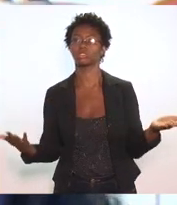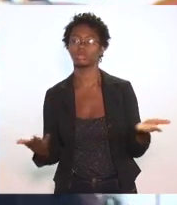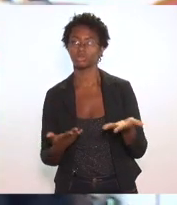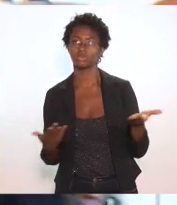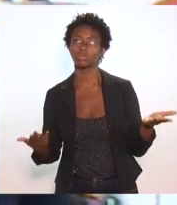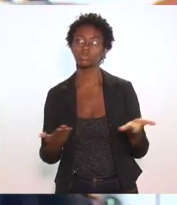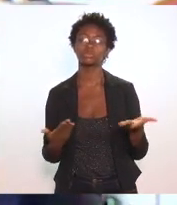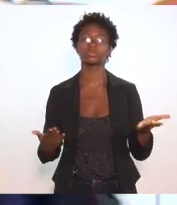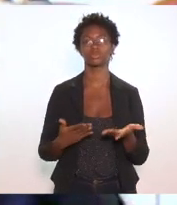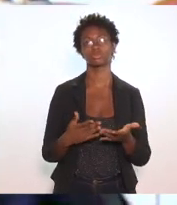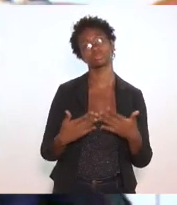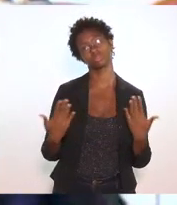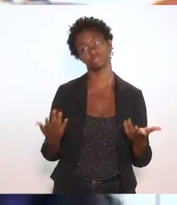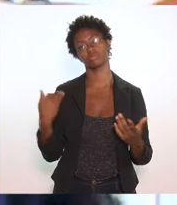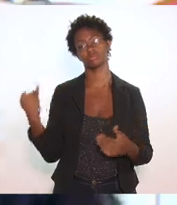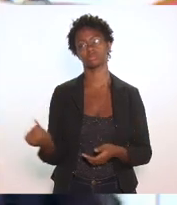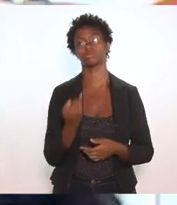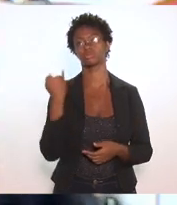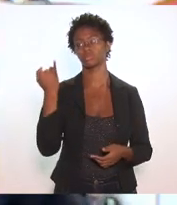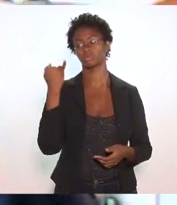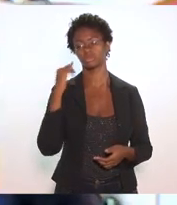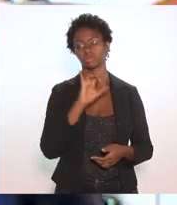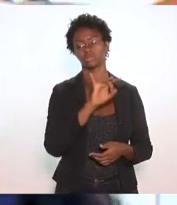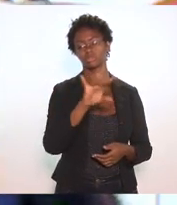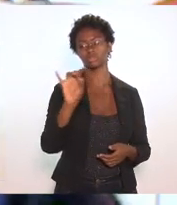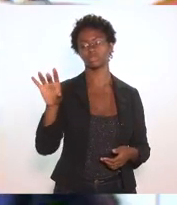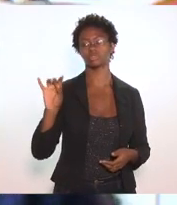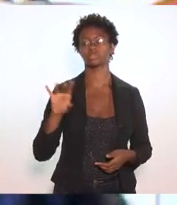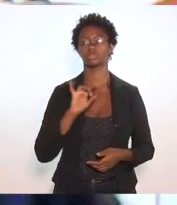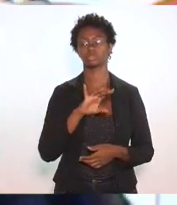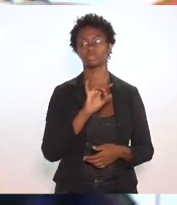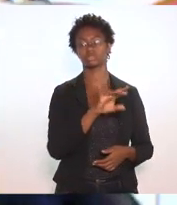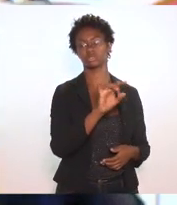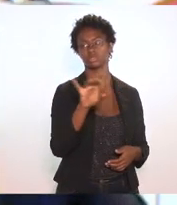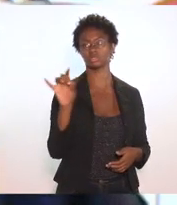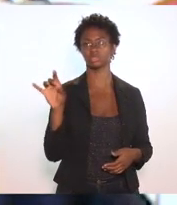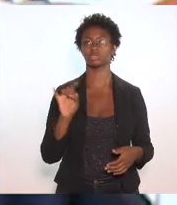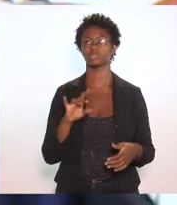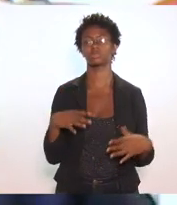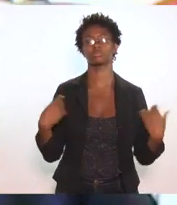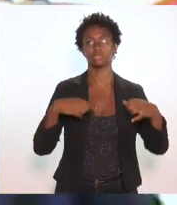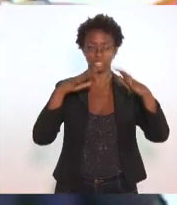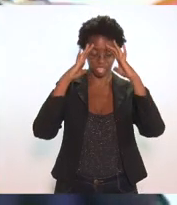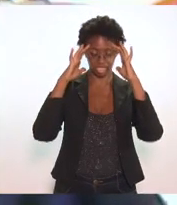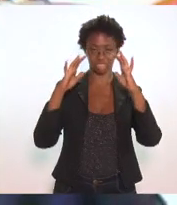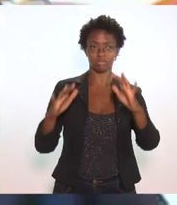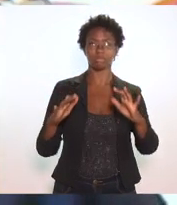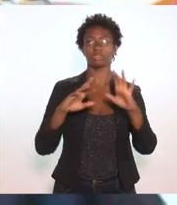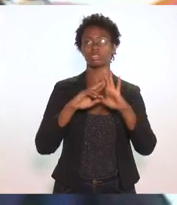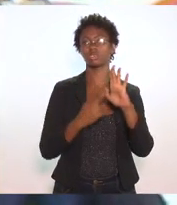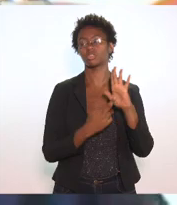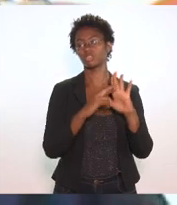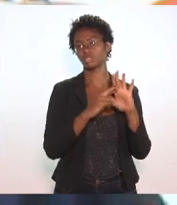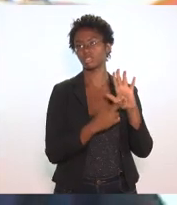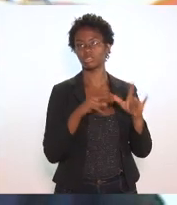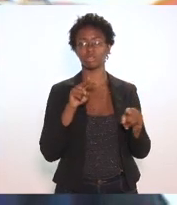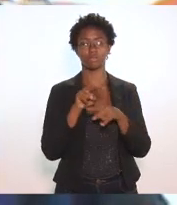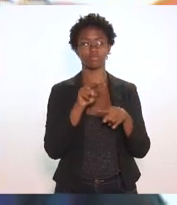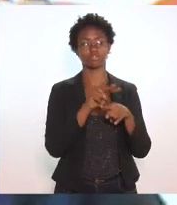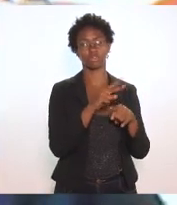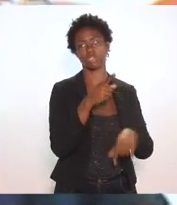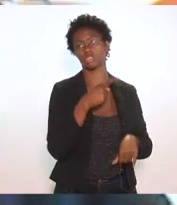é muito importante que cada setor respeite os protocolos e que haja uma fiscalização rigorosa do poder